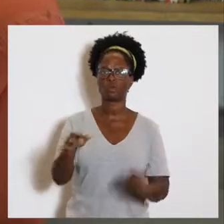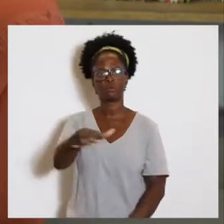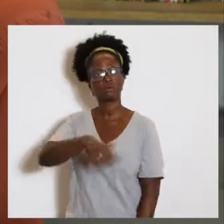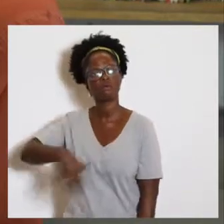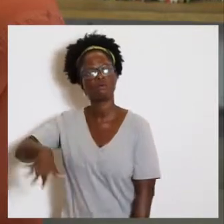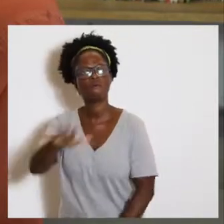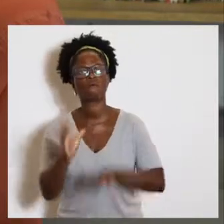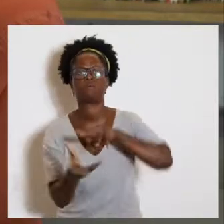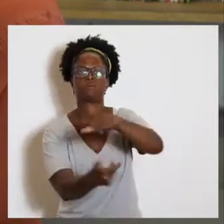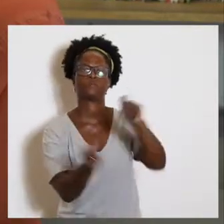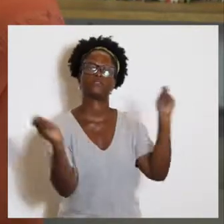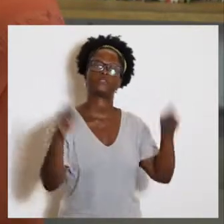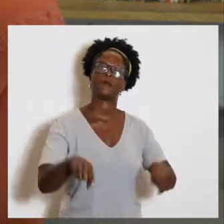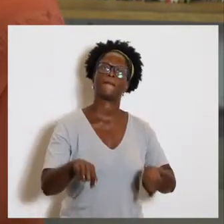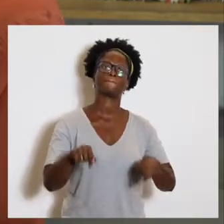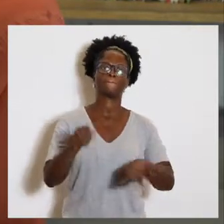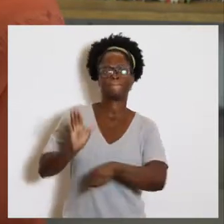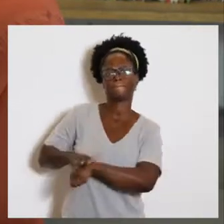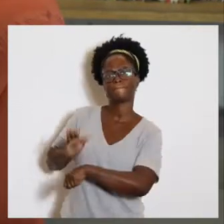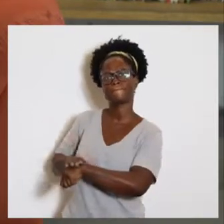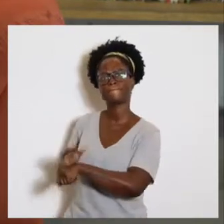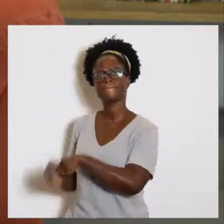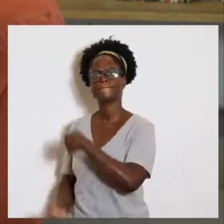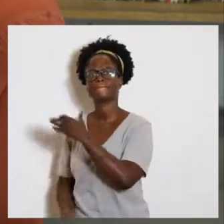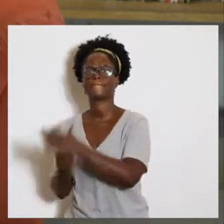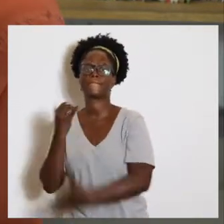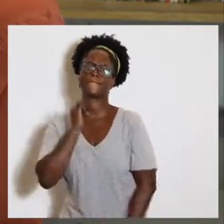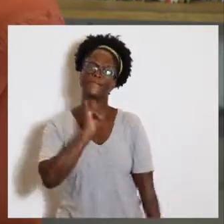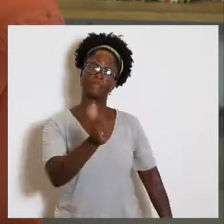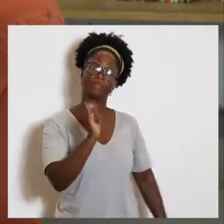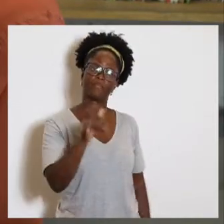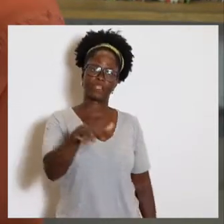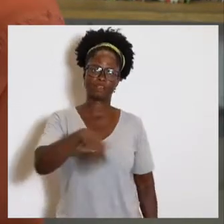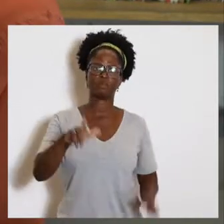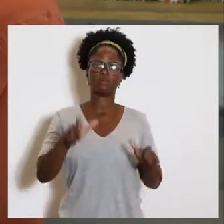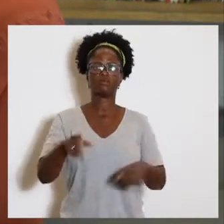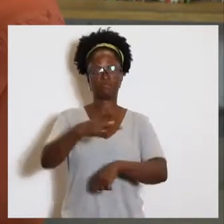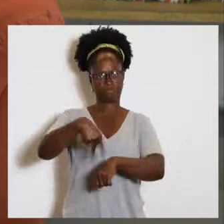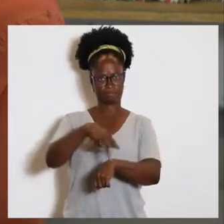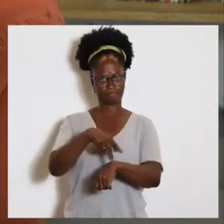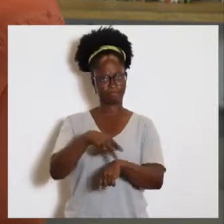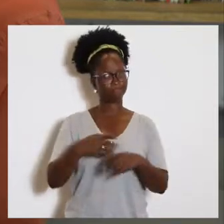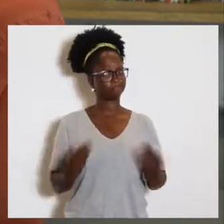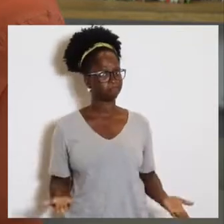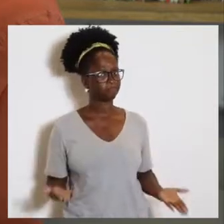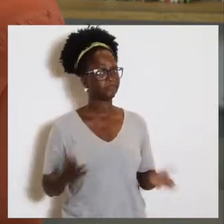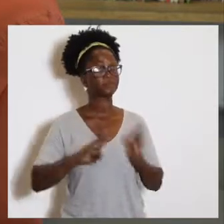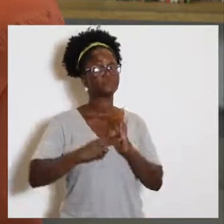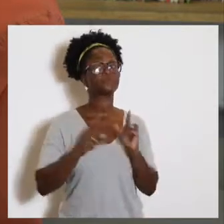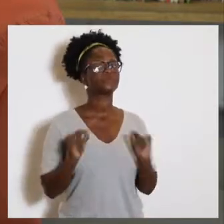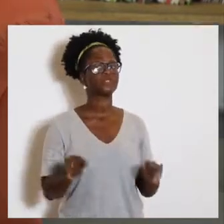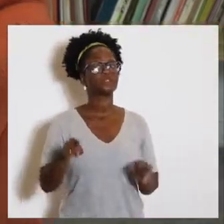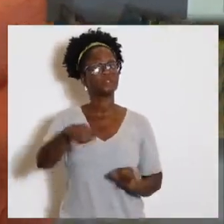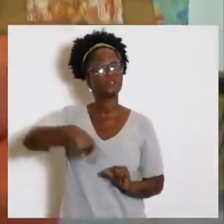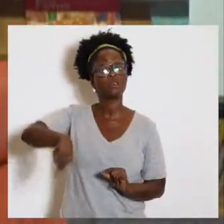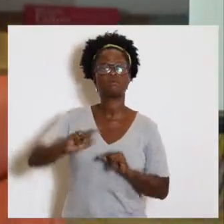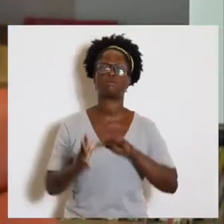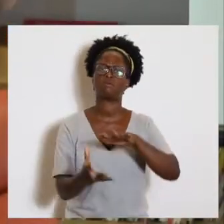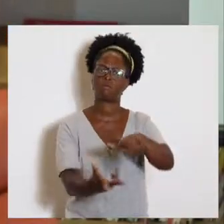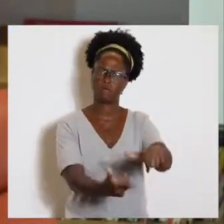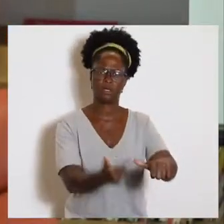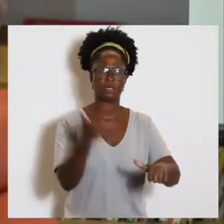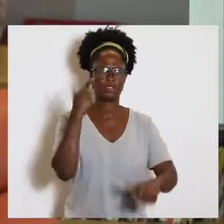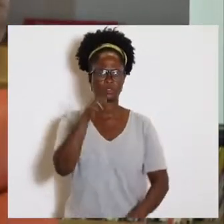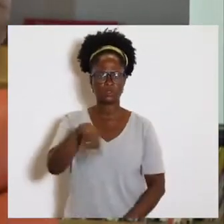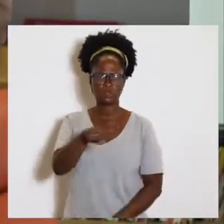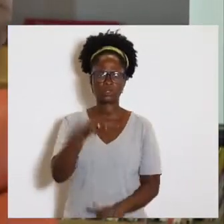universo daqueles que produzem narrativas neste país ou seja é com este universo é com este